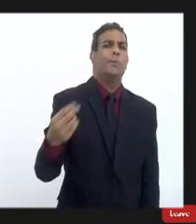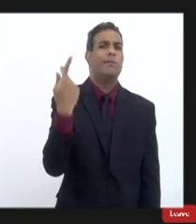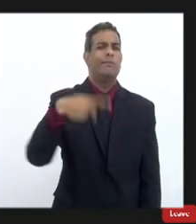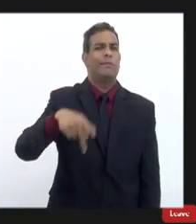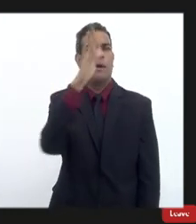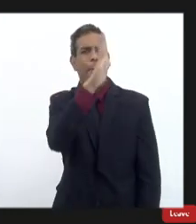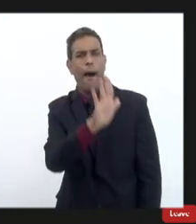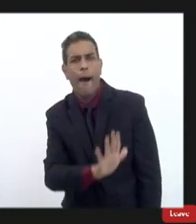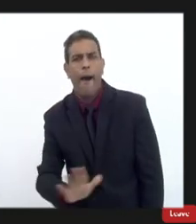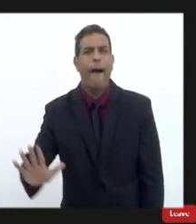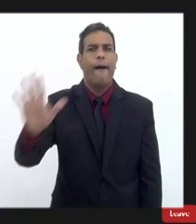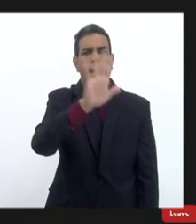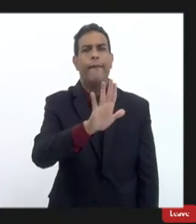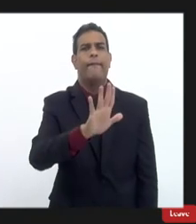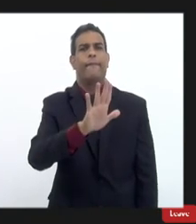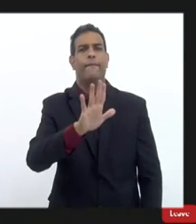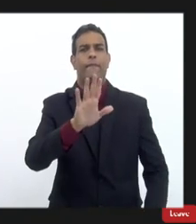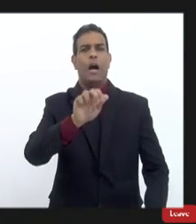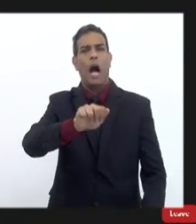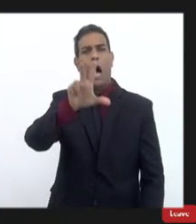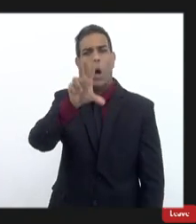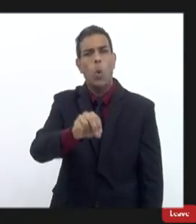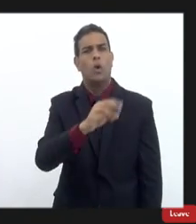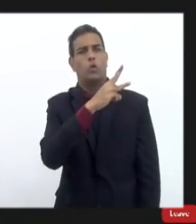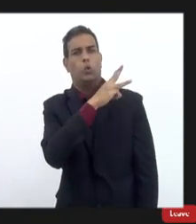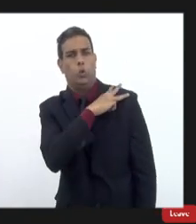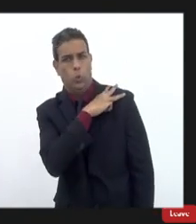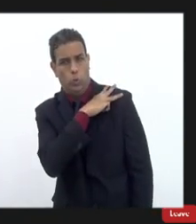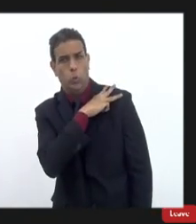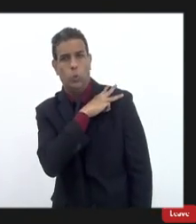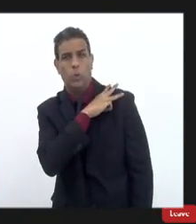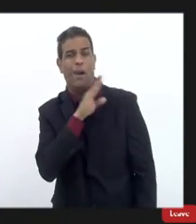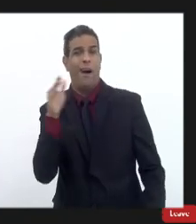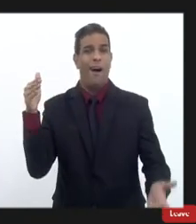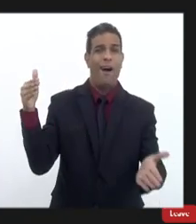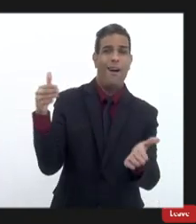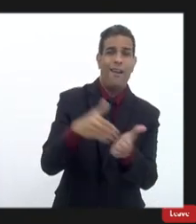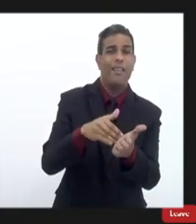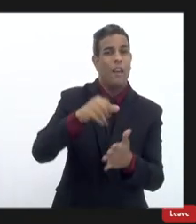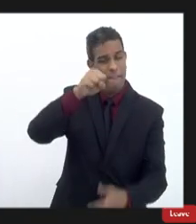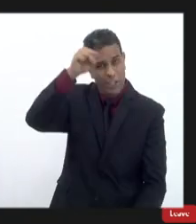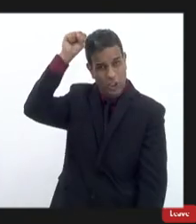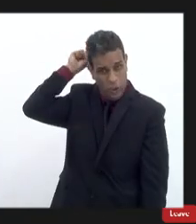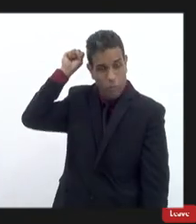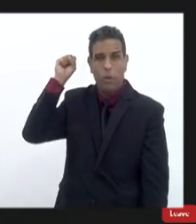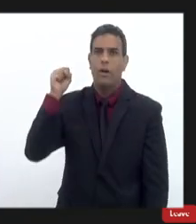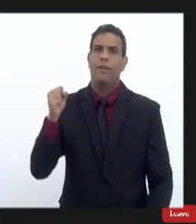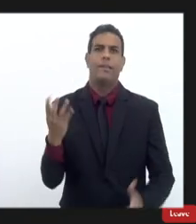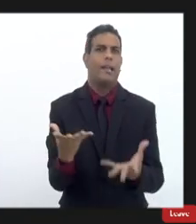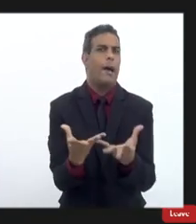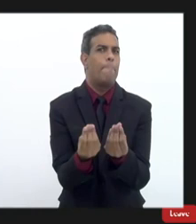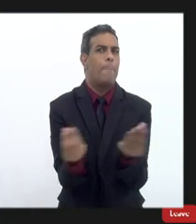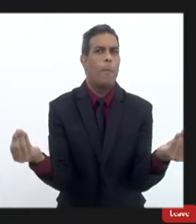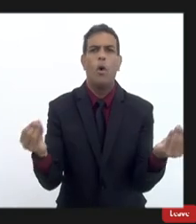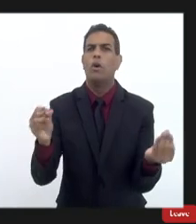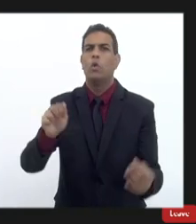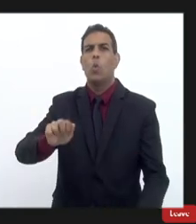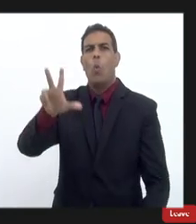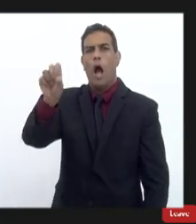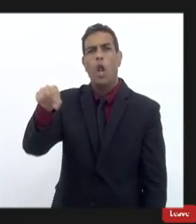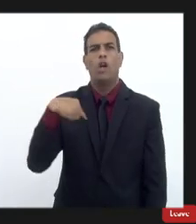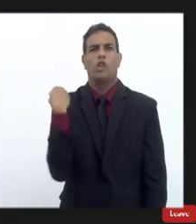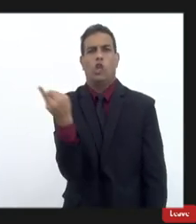país, né? Estudantes de ensino fundamental ao pré-vestibular, então são muitas pessoas.